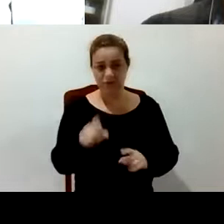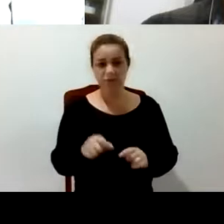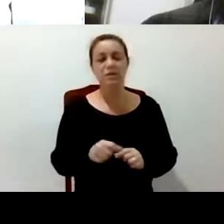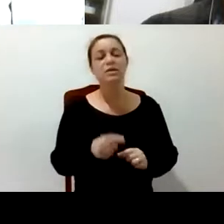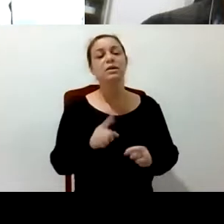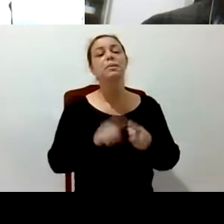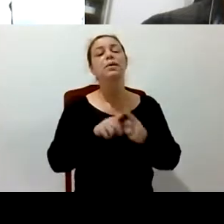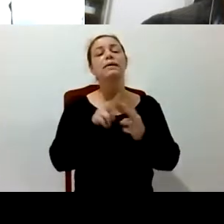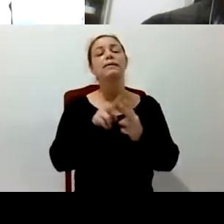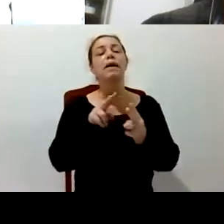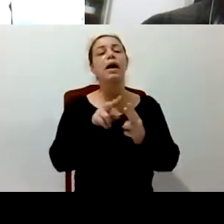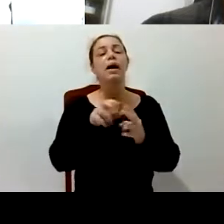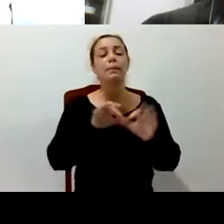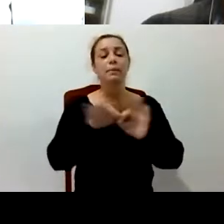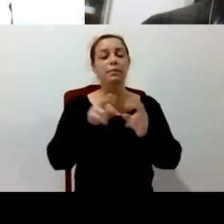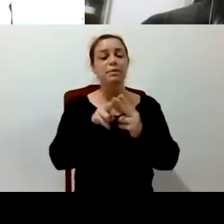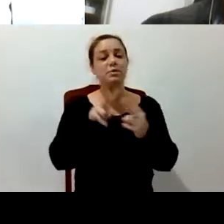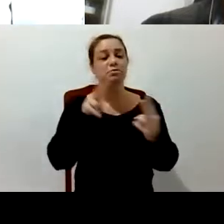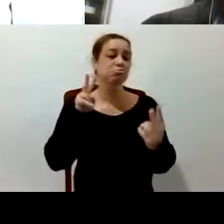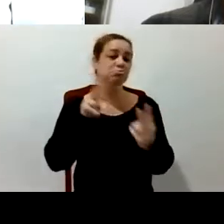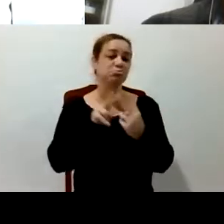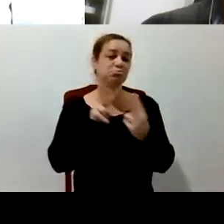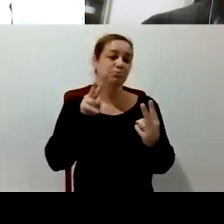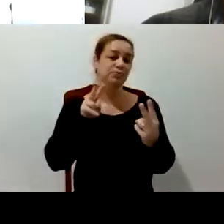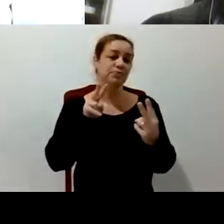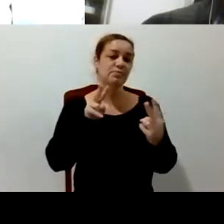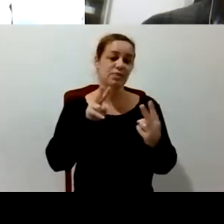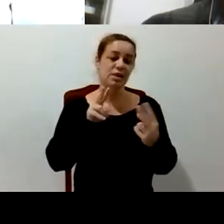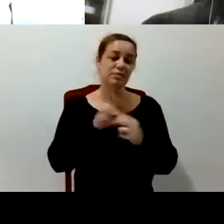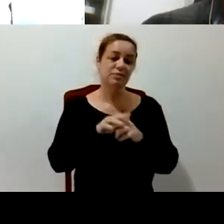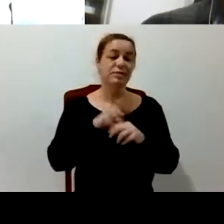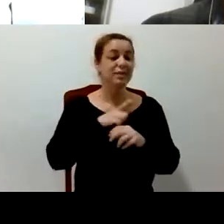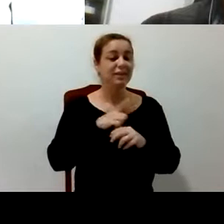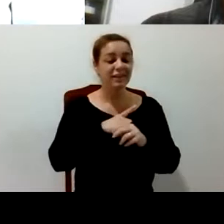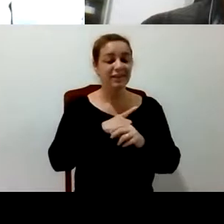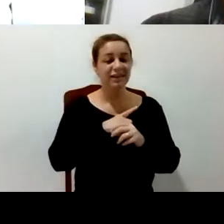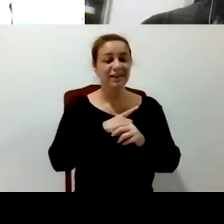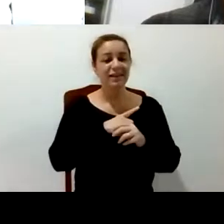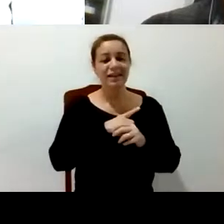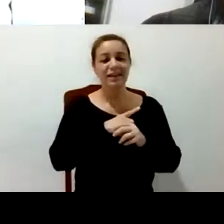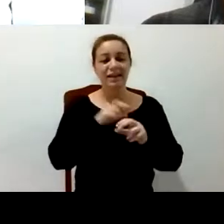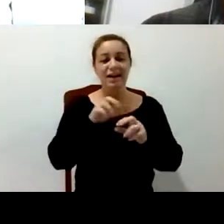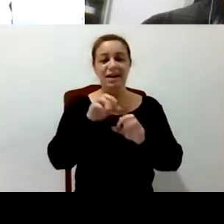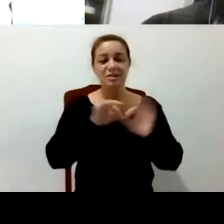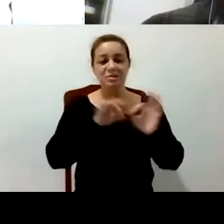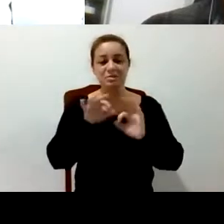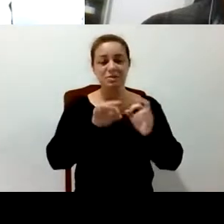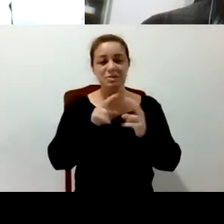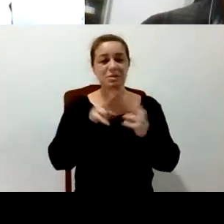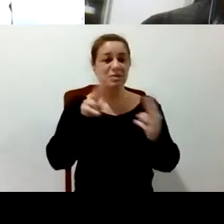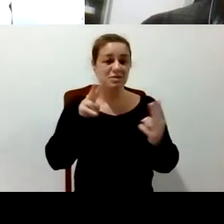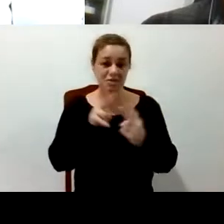virtual. Essa parte aí é de ter esses eventos, né, assim, também que foram virtuais, teve